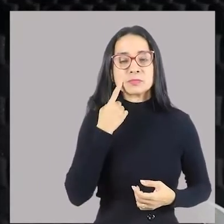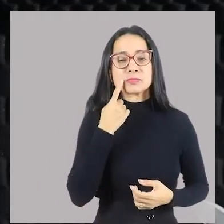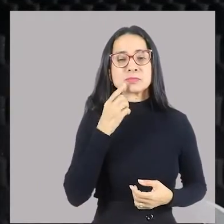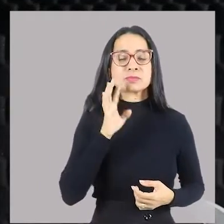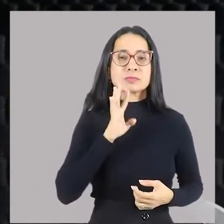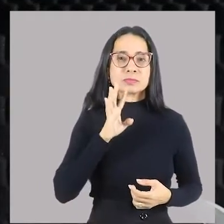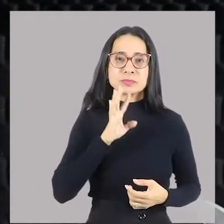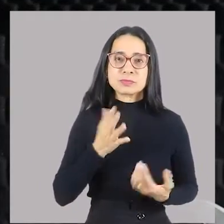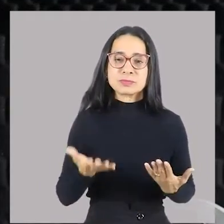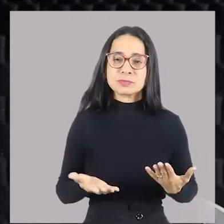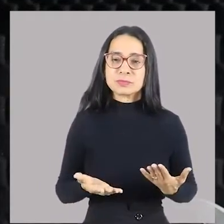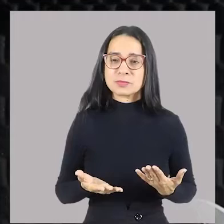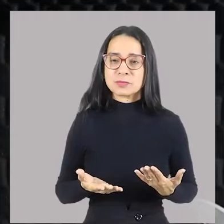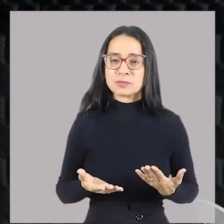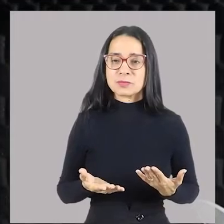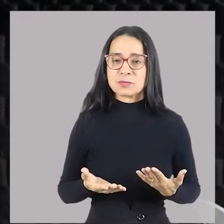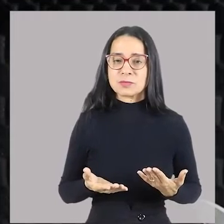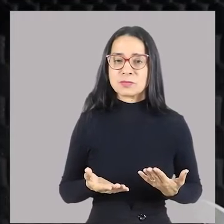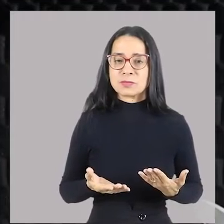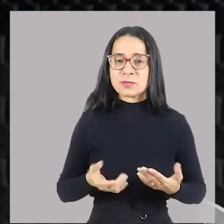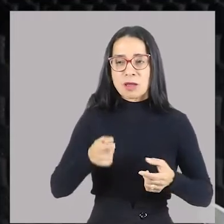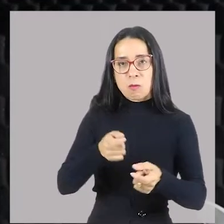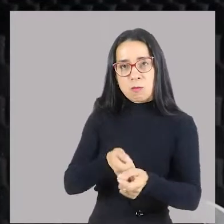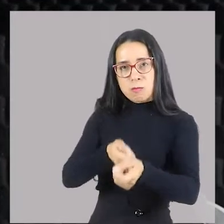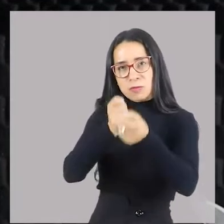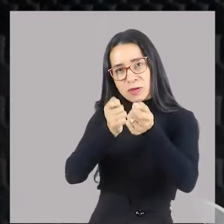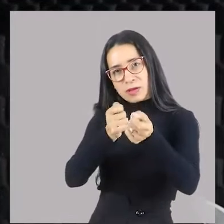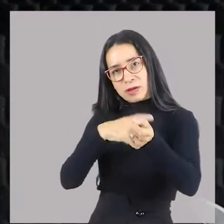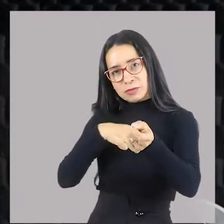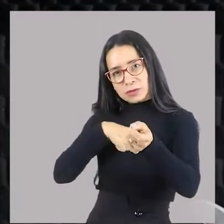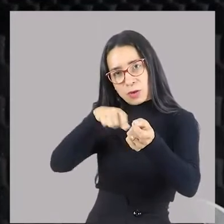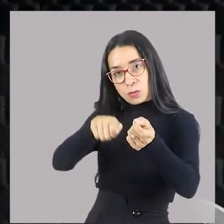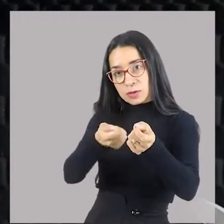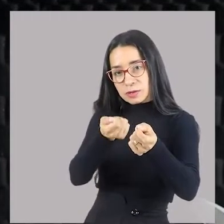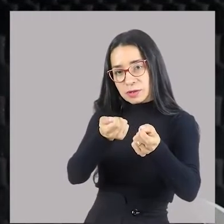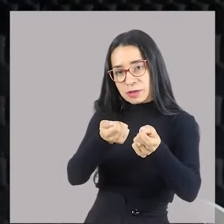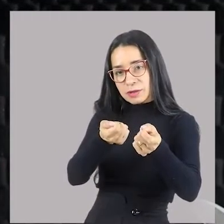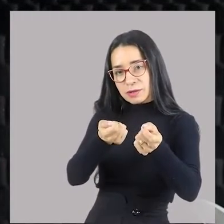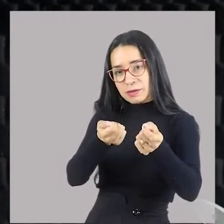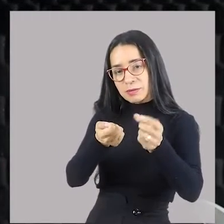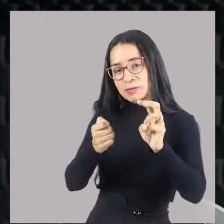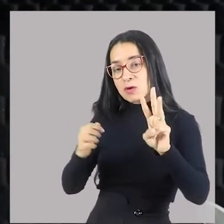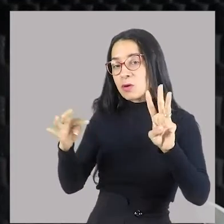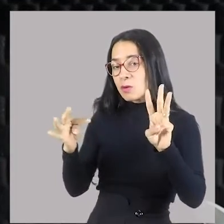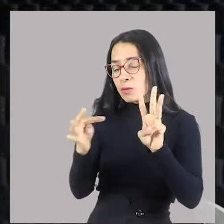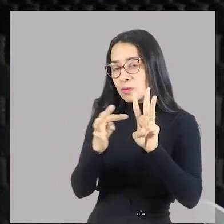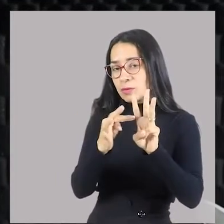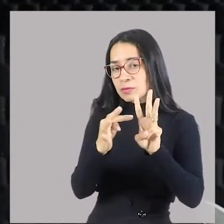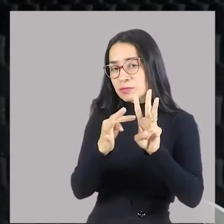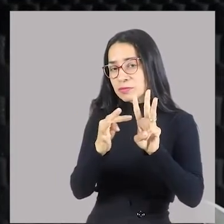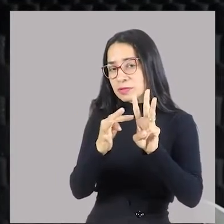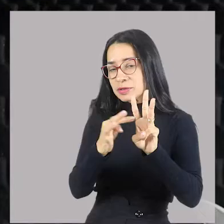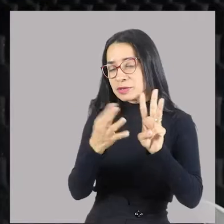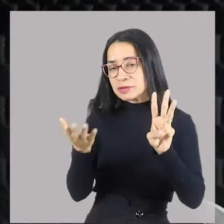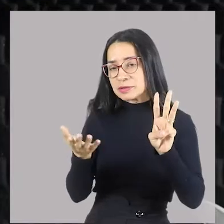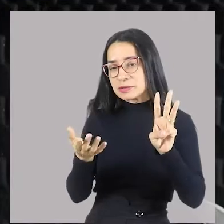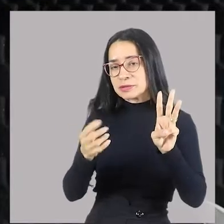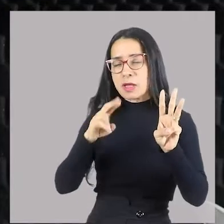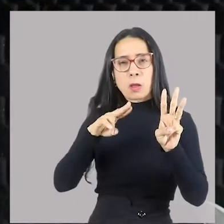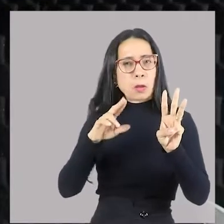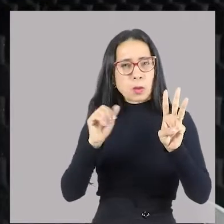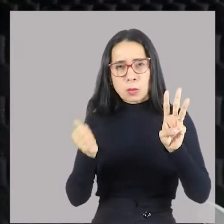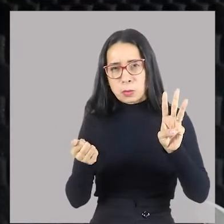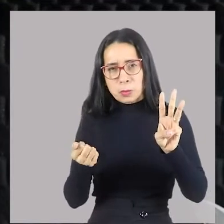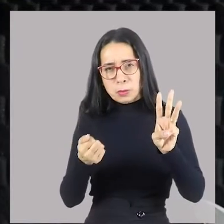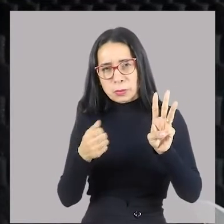tentando de toda forma, com uma varinha, né, pegar o quê? O sinal. Ei, só entre nós. Quem nunca passou por isso, né?